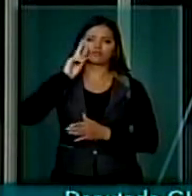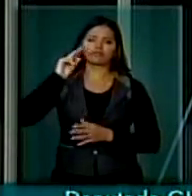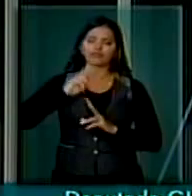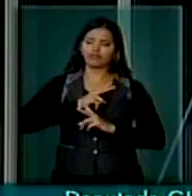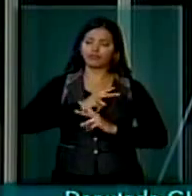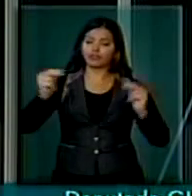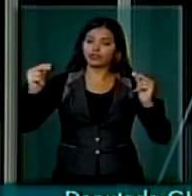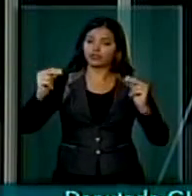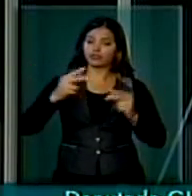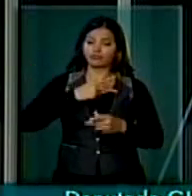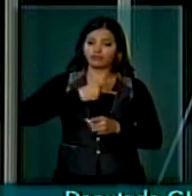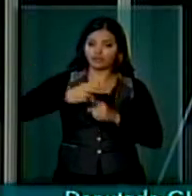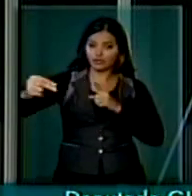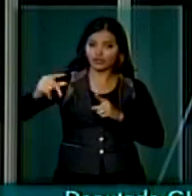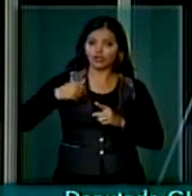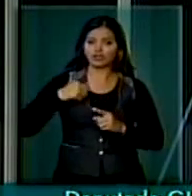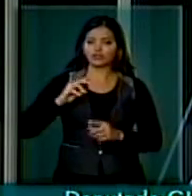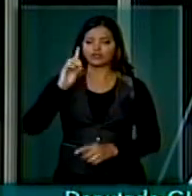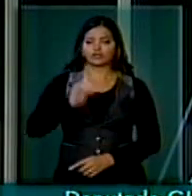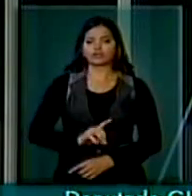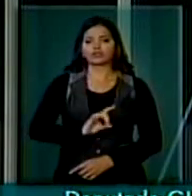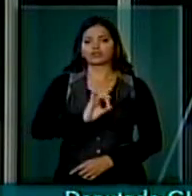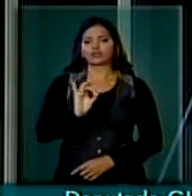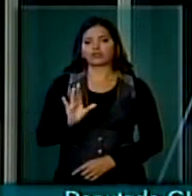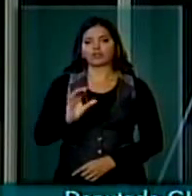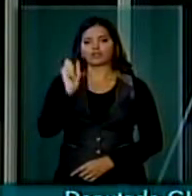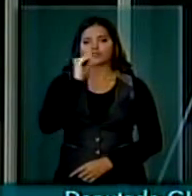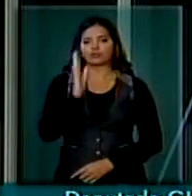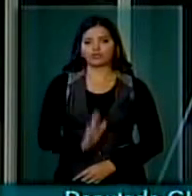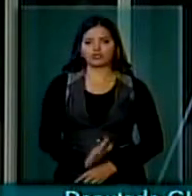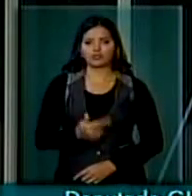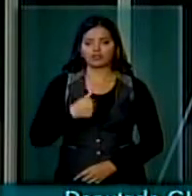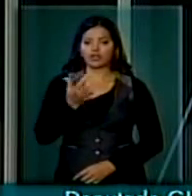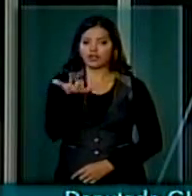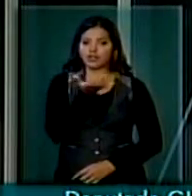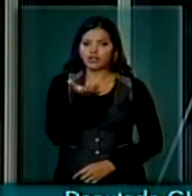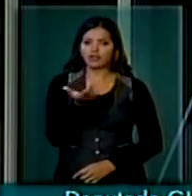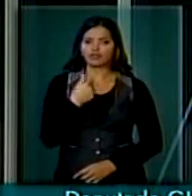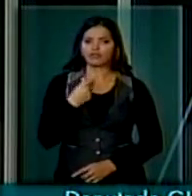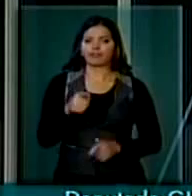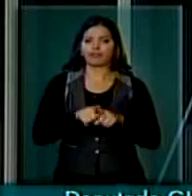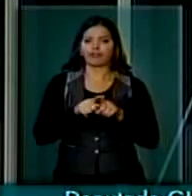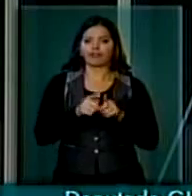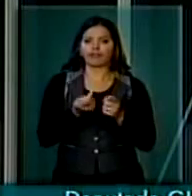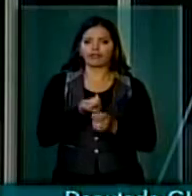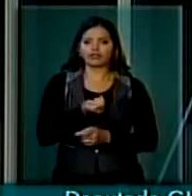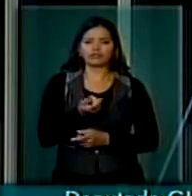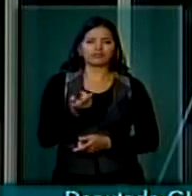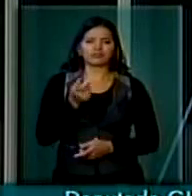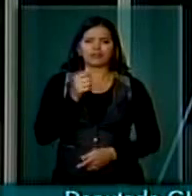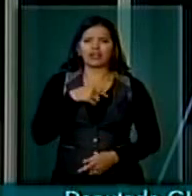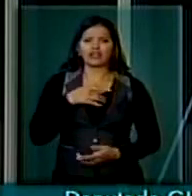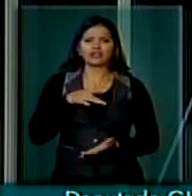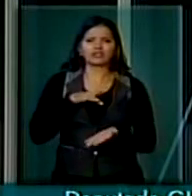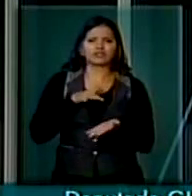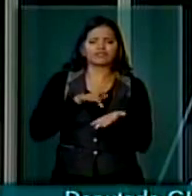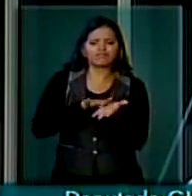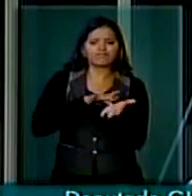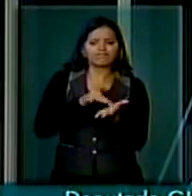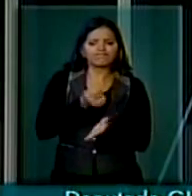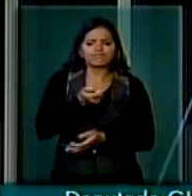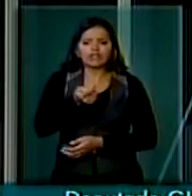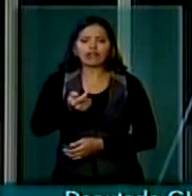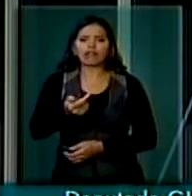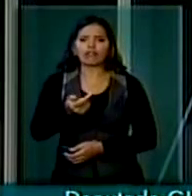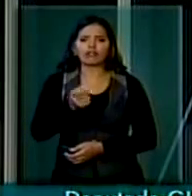mais espaço para a ruptura, mas é uma pretensão e até uma enganação dizer para a sociedade brasileira que